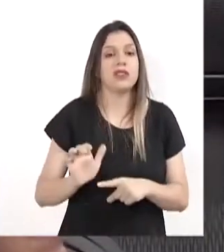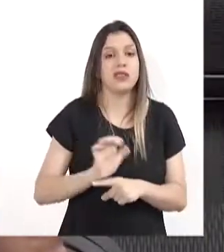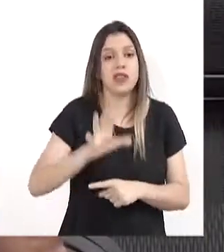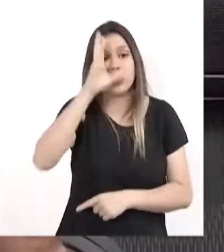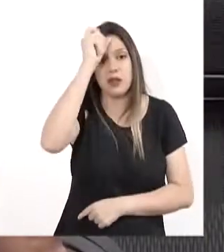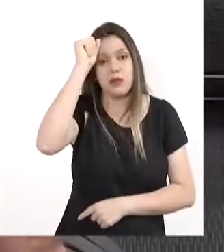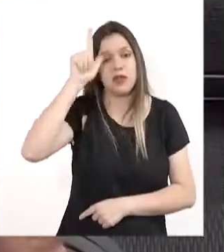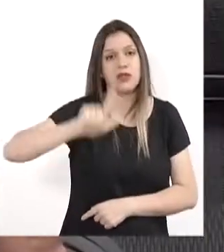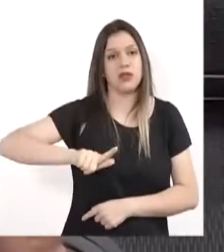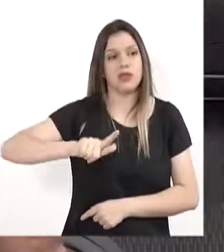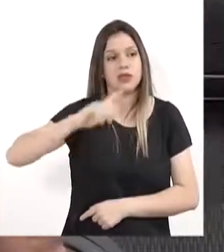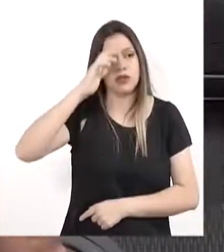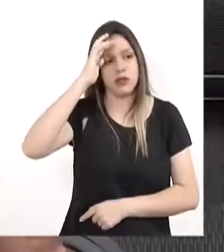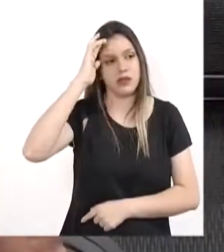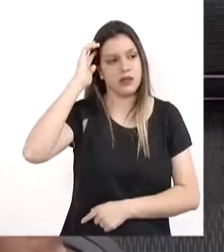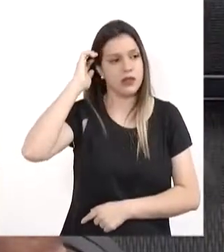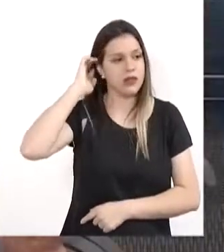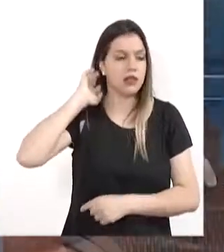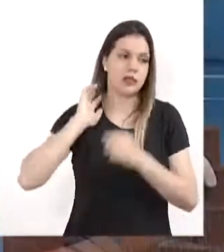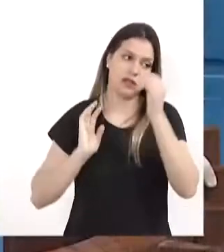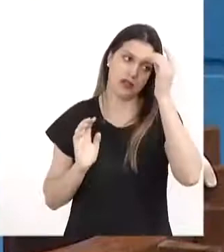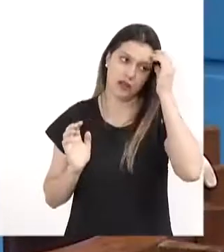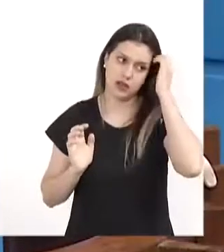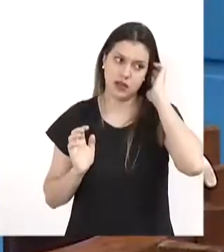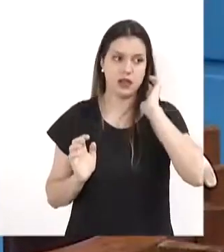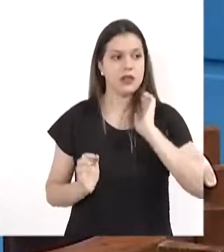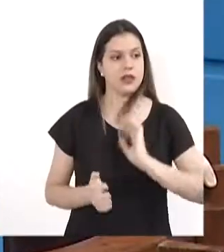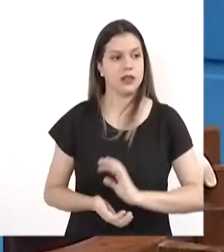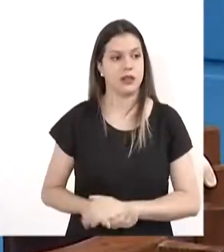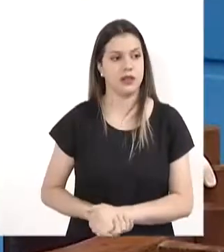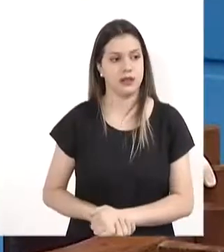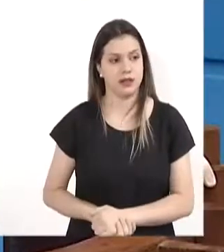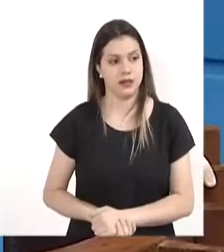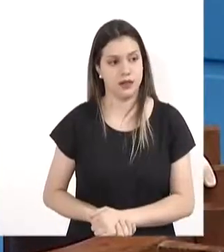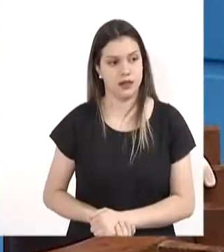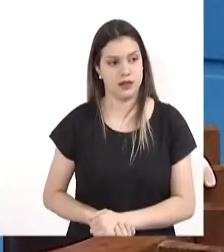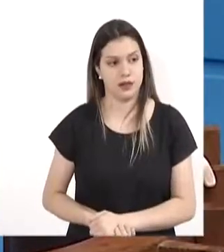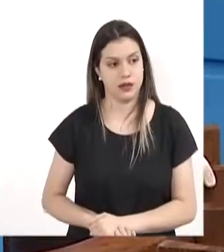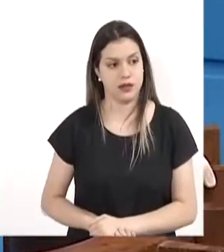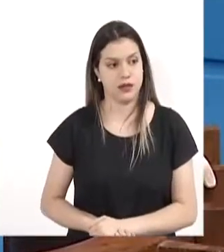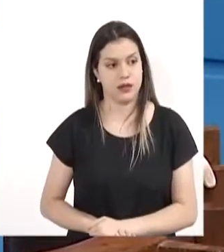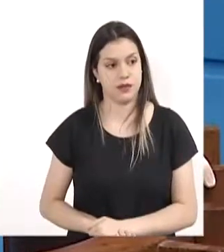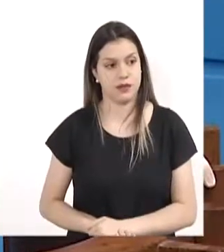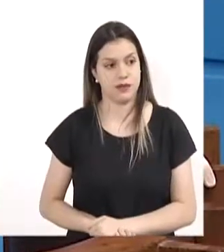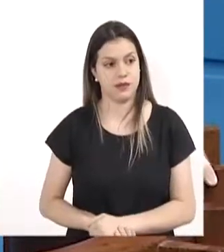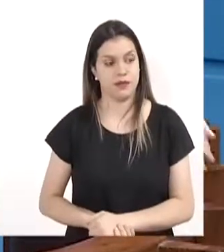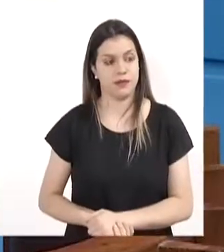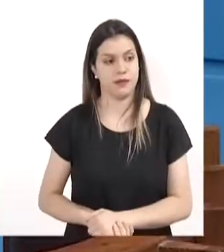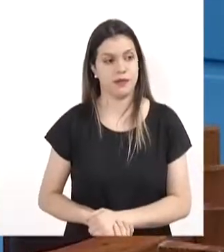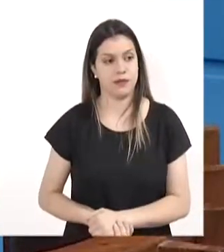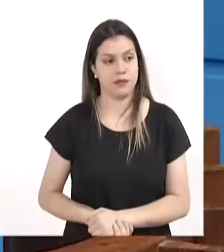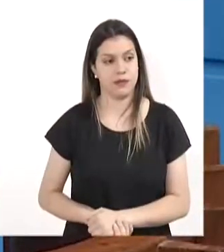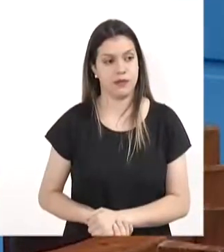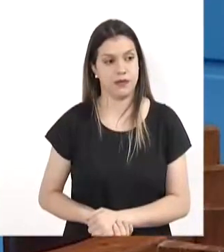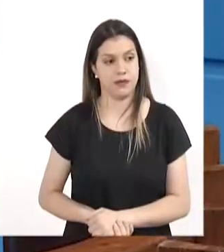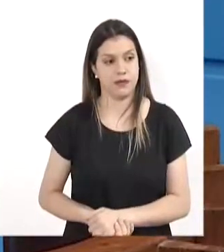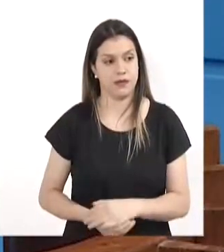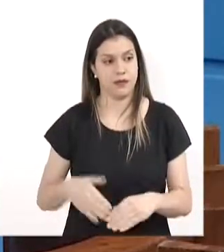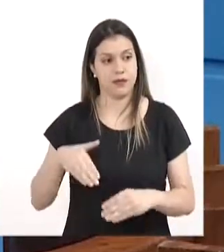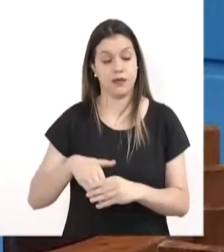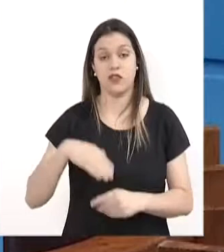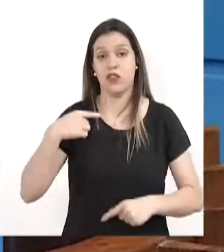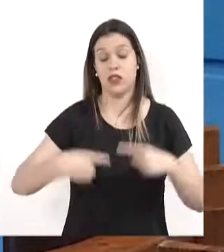mesmo argumento quer convencer os deputados estaduais a votarem um pacote importante de reformulação que nós precisamos